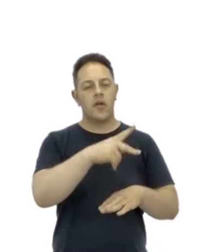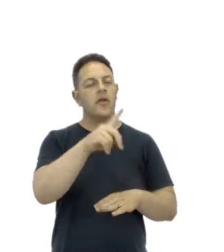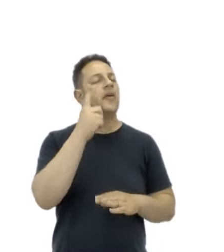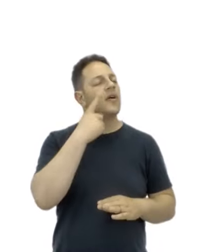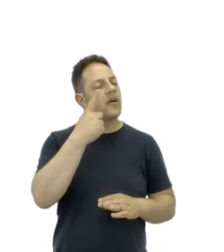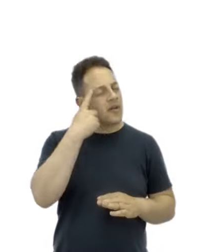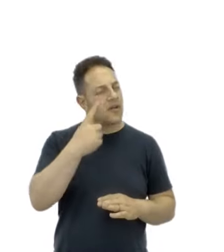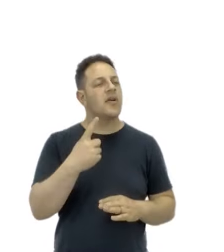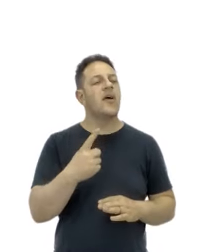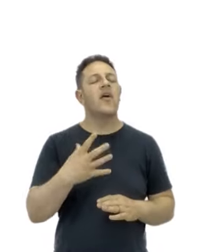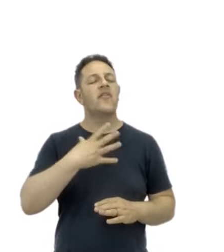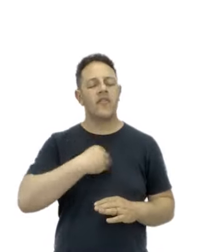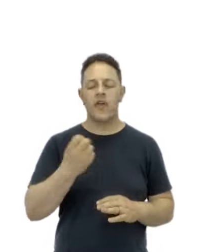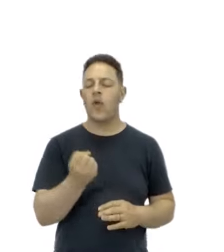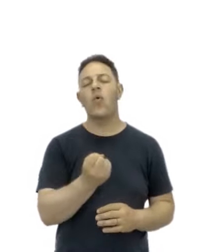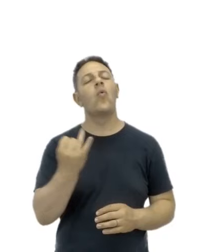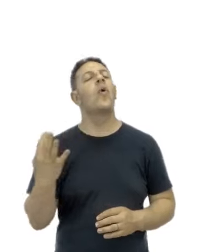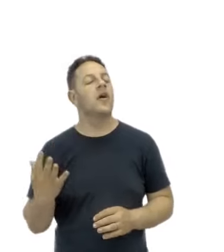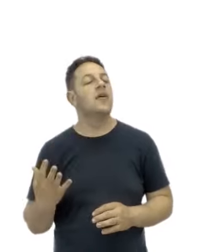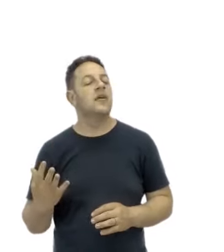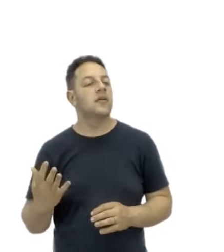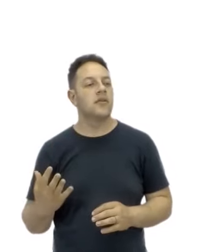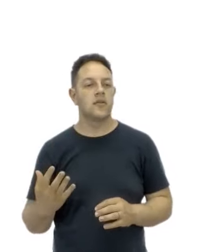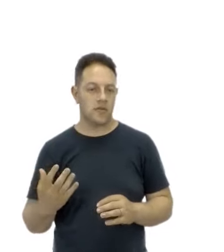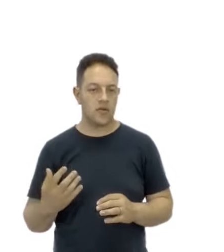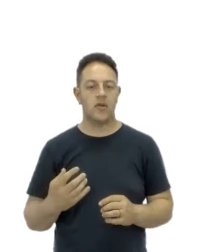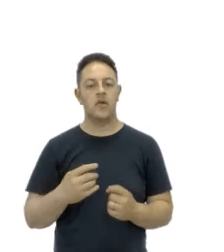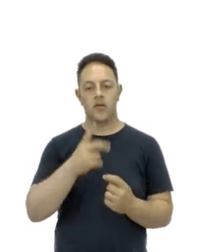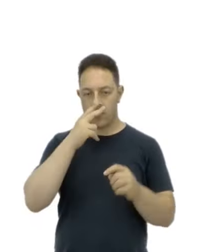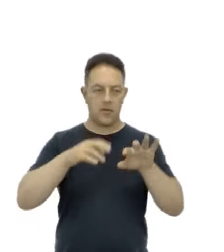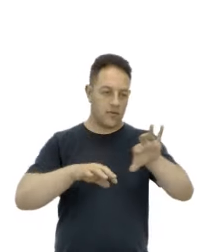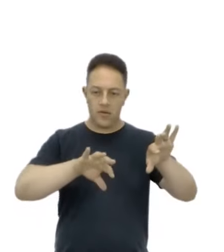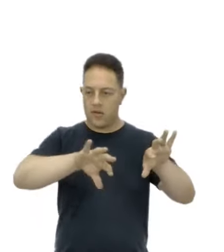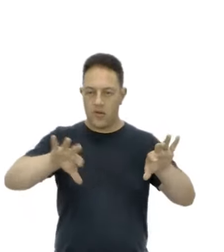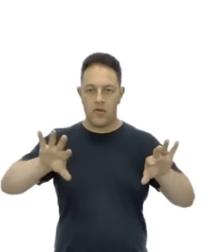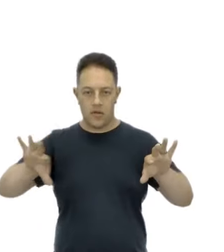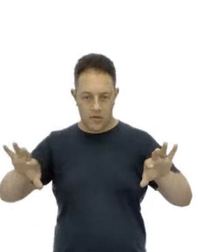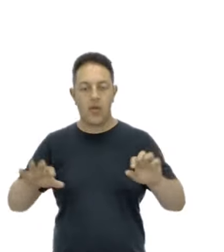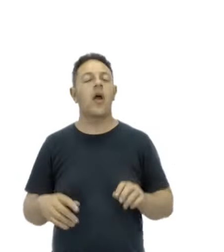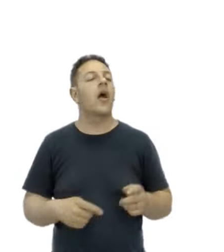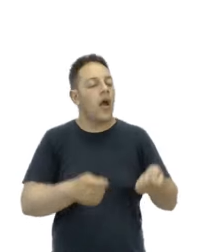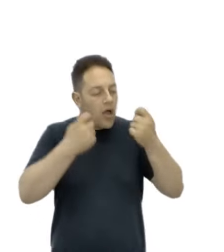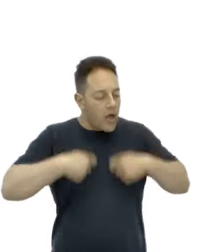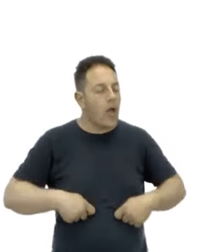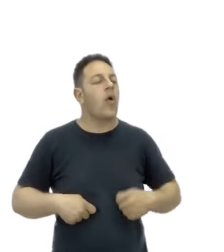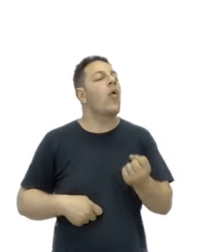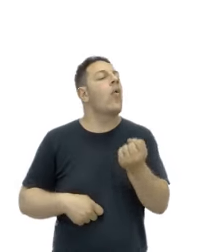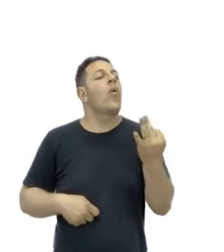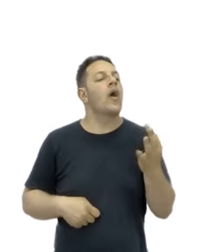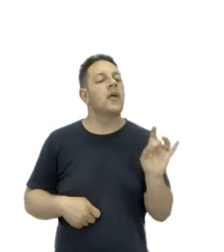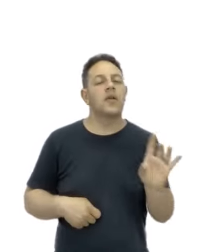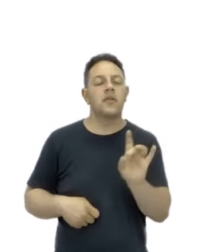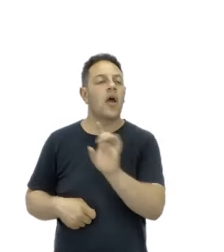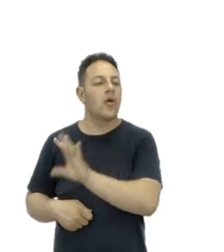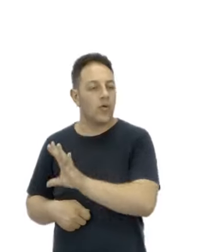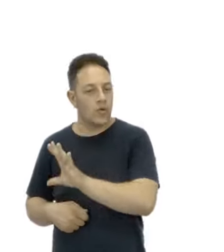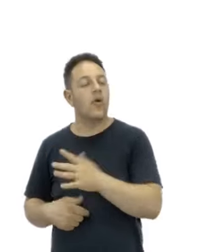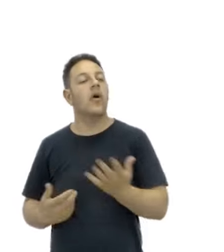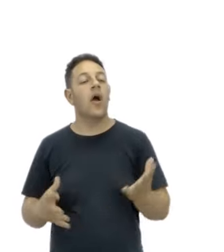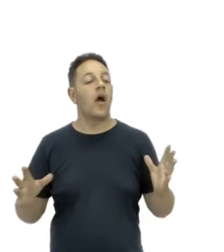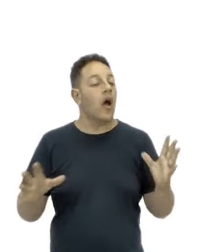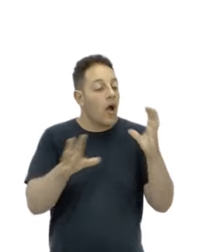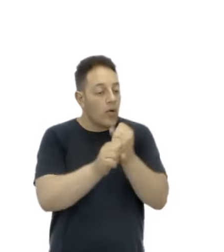número de filhos que Ronaldo possui, conhecendo o número de peças que cada um ganhou e o número total de